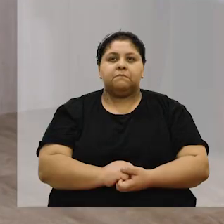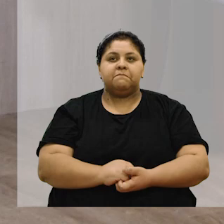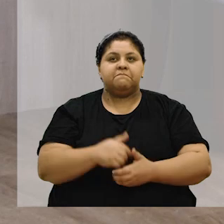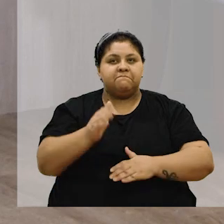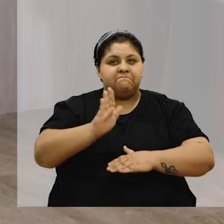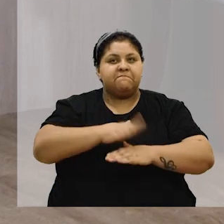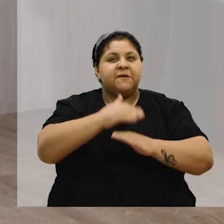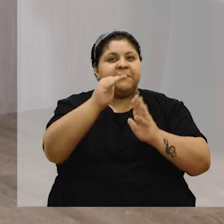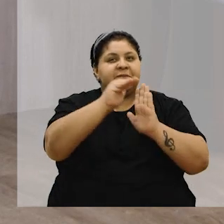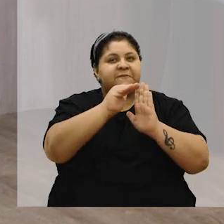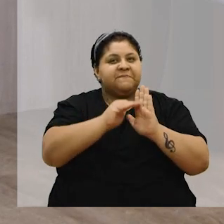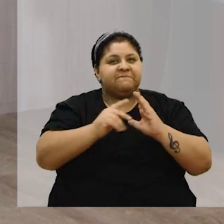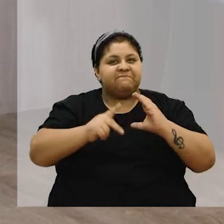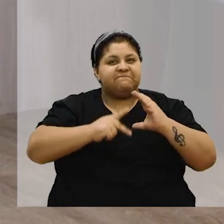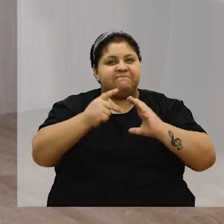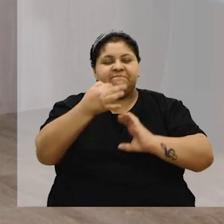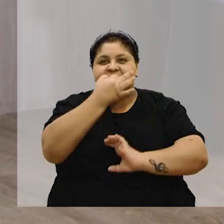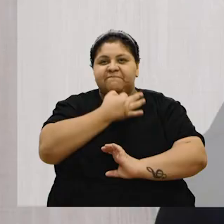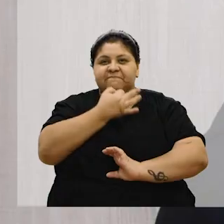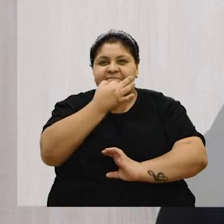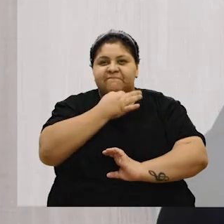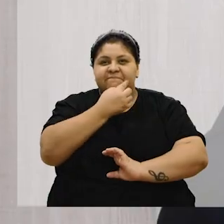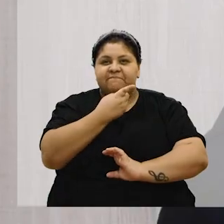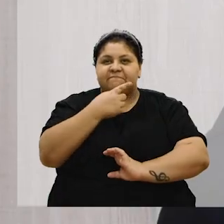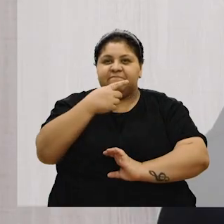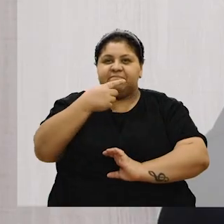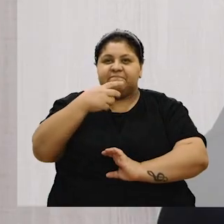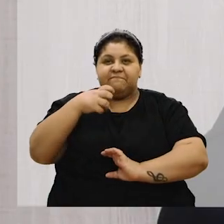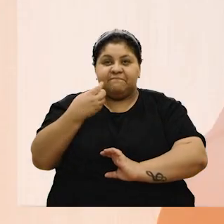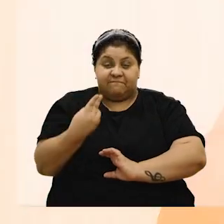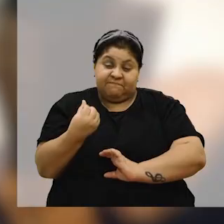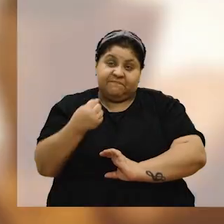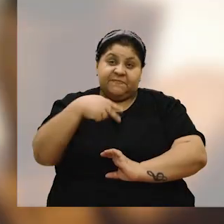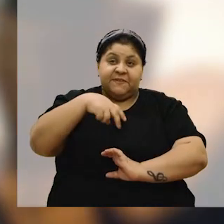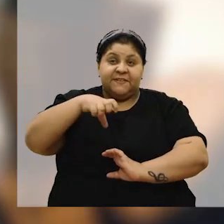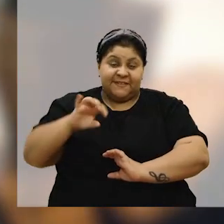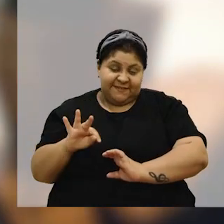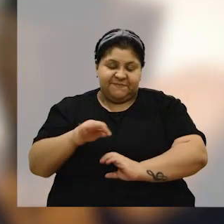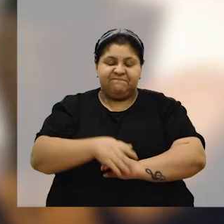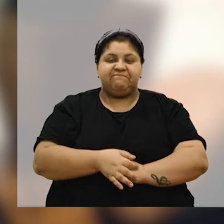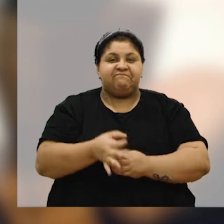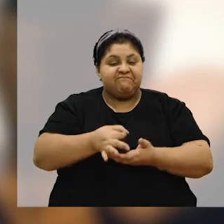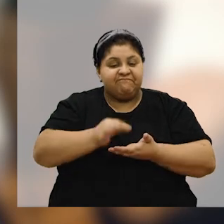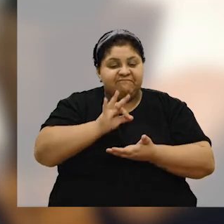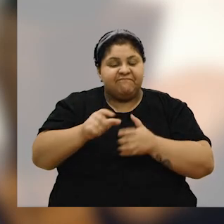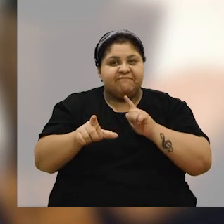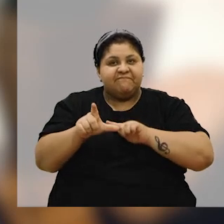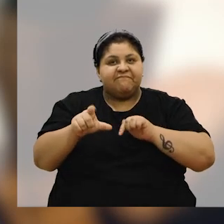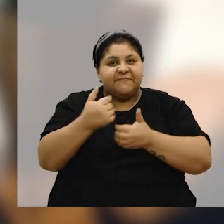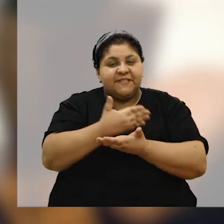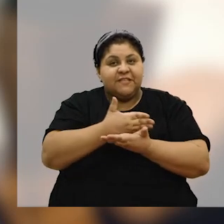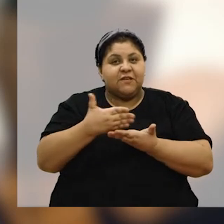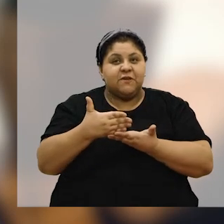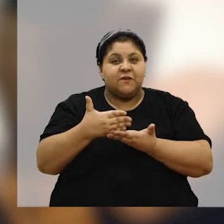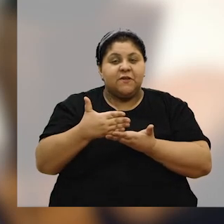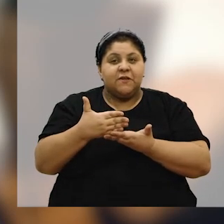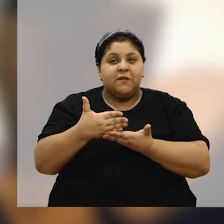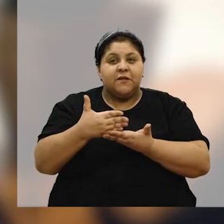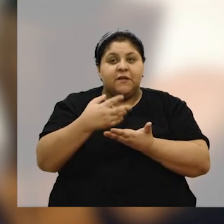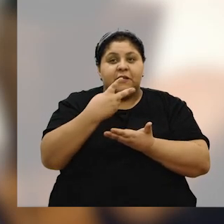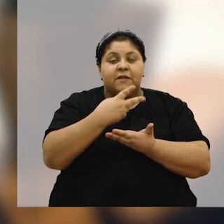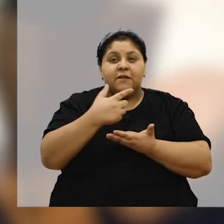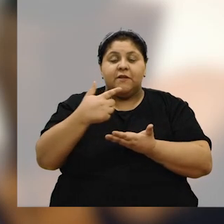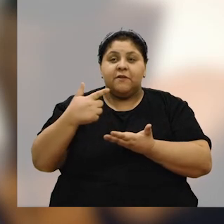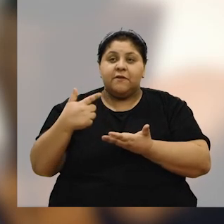Mais um Café com Letras pela TV Câmara Caxias, canal 16 da Claronet. O Café com Letras foi ao ar pela primeira vez